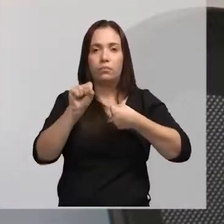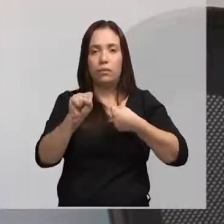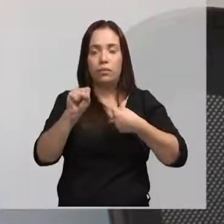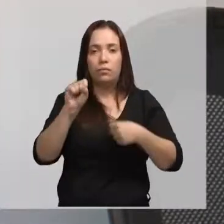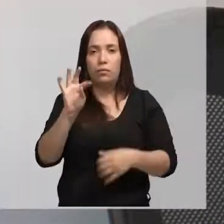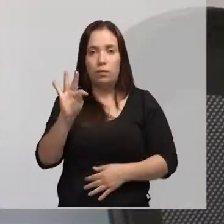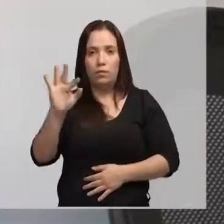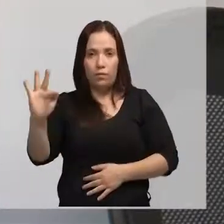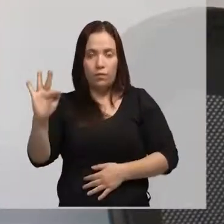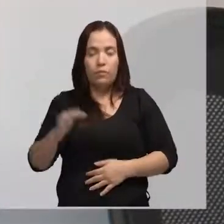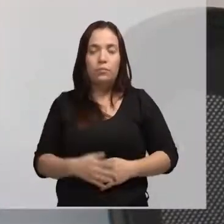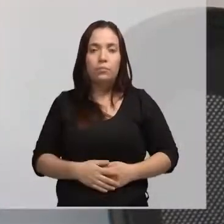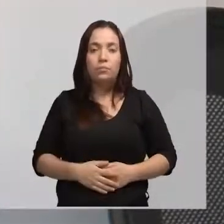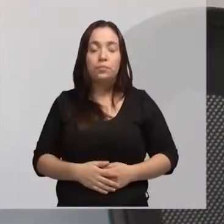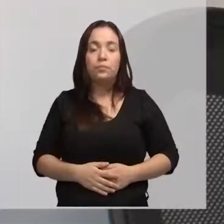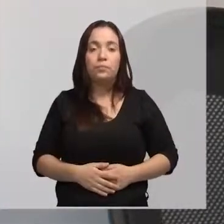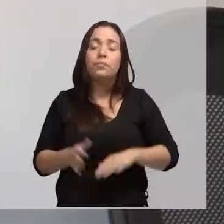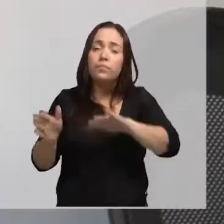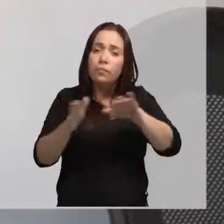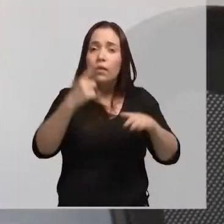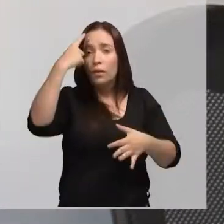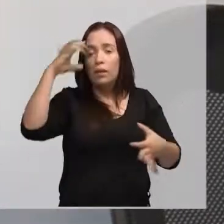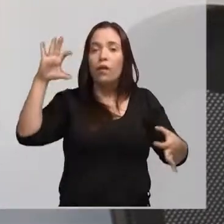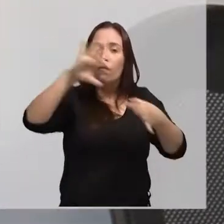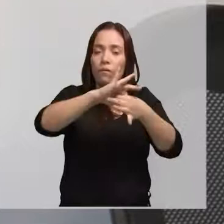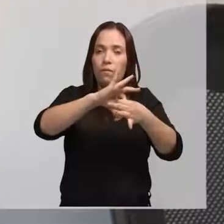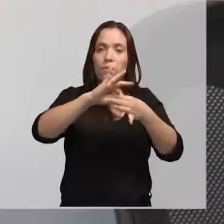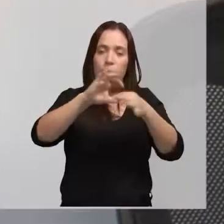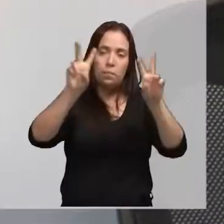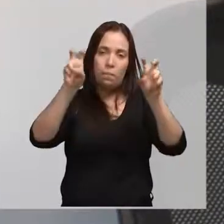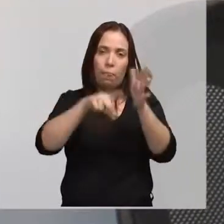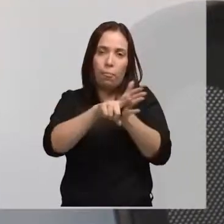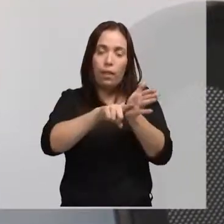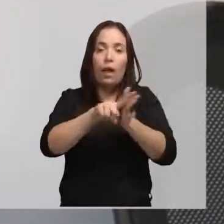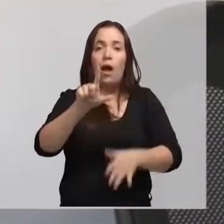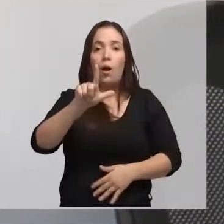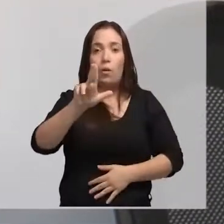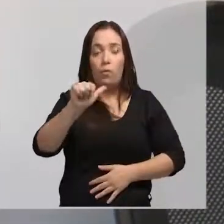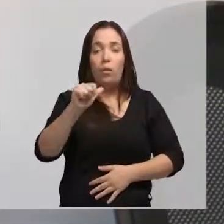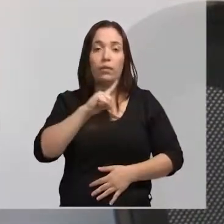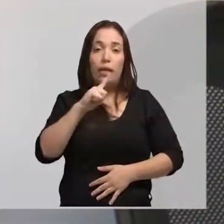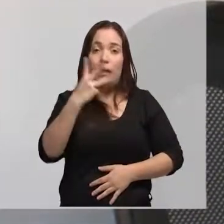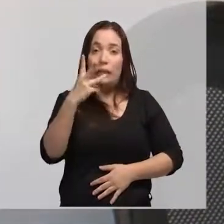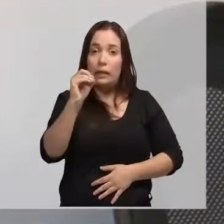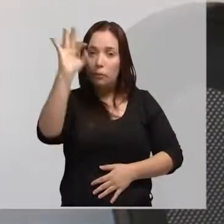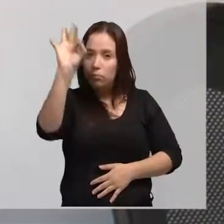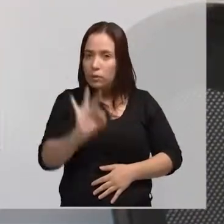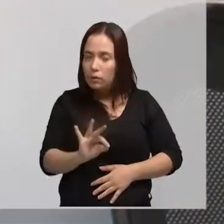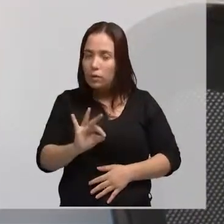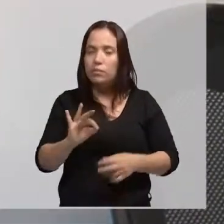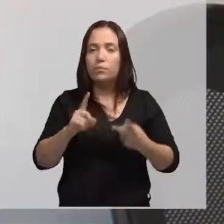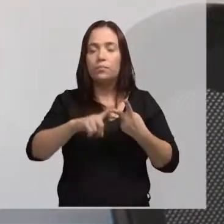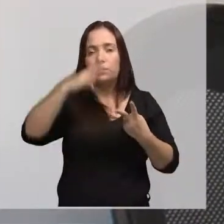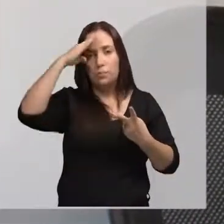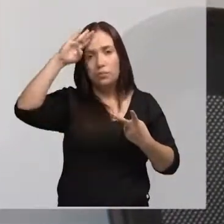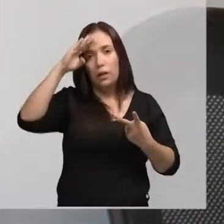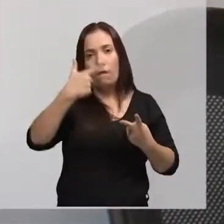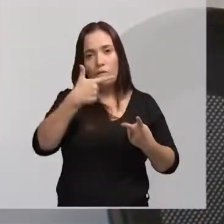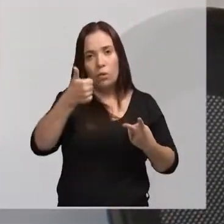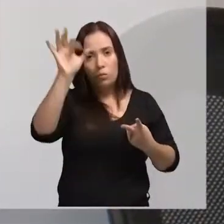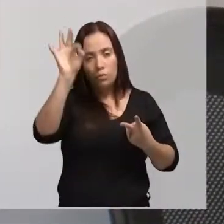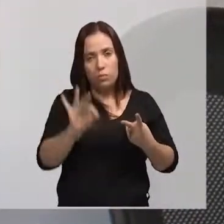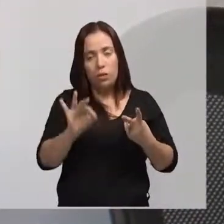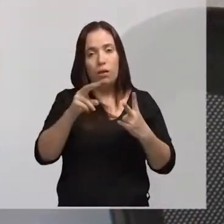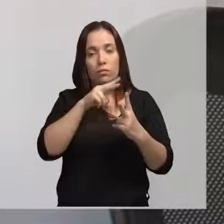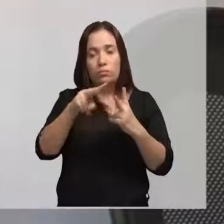Vamos falar, acho que Lula tem 30% nessa pesquisa, Bolsonaro tem 21%, são os únicos